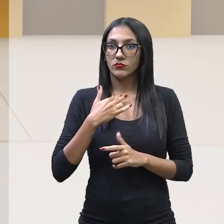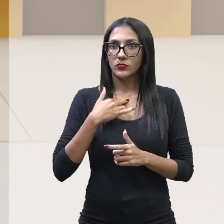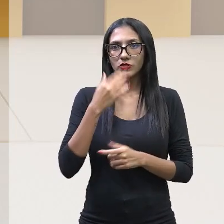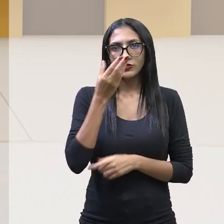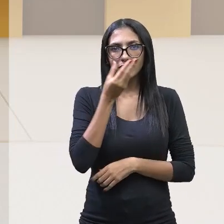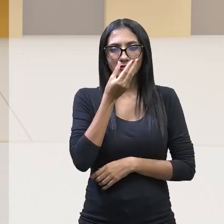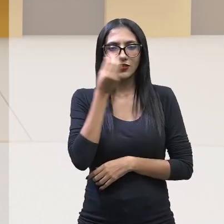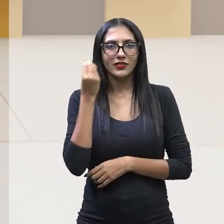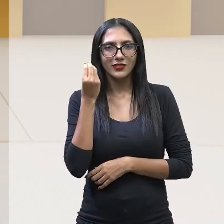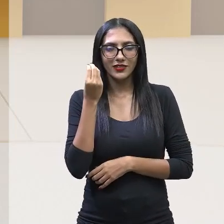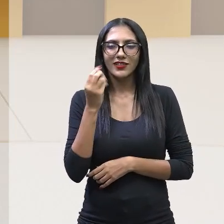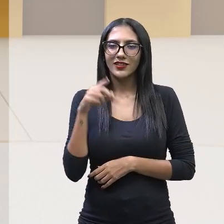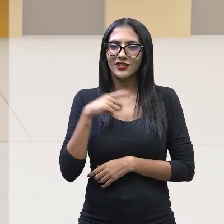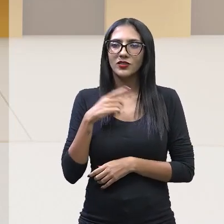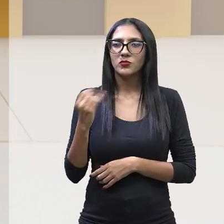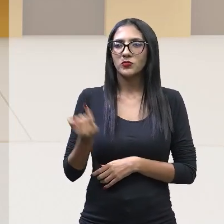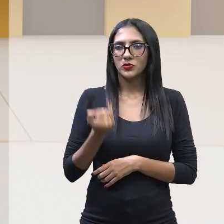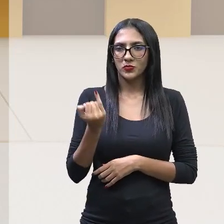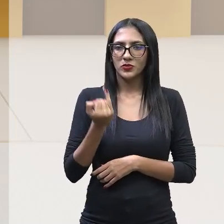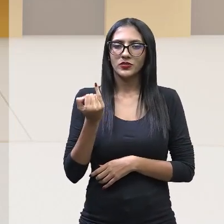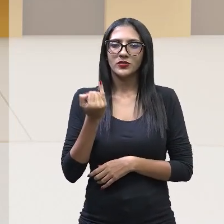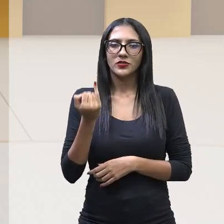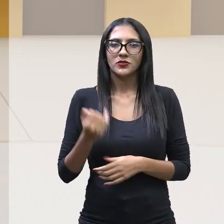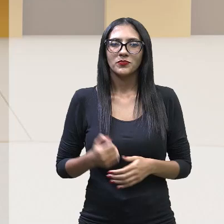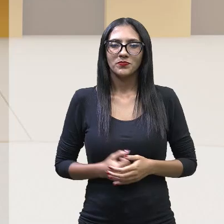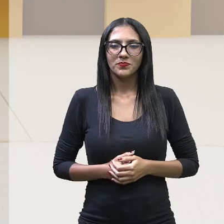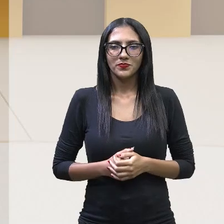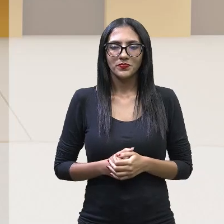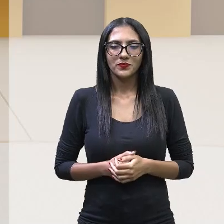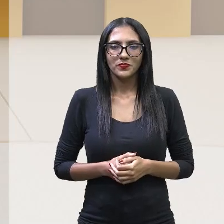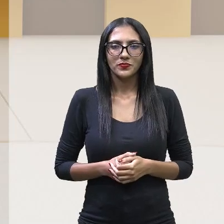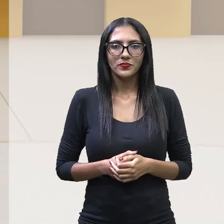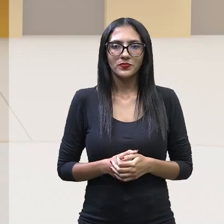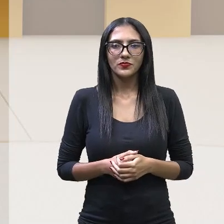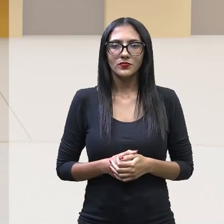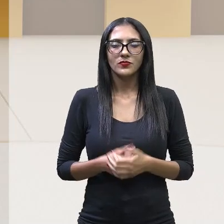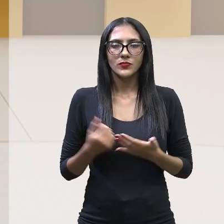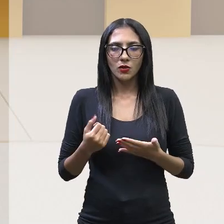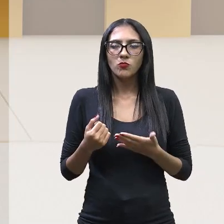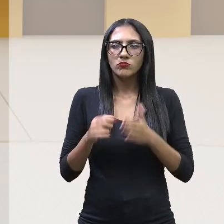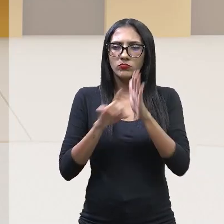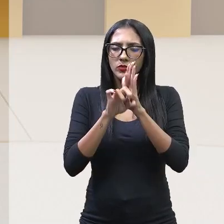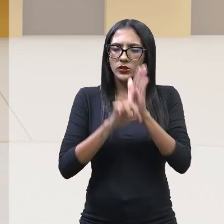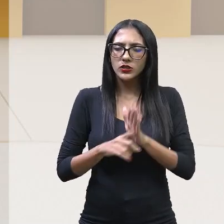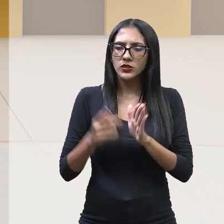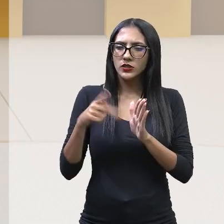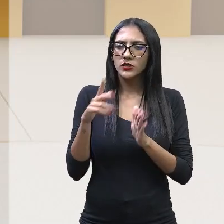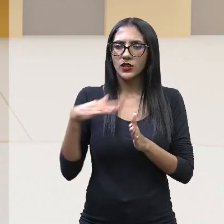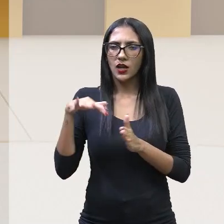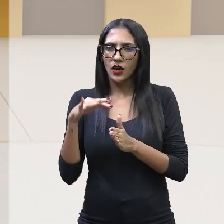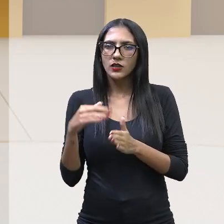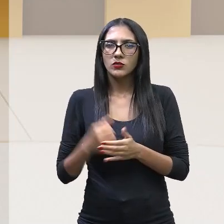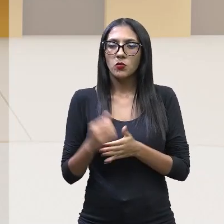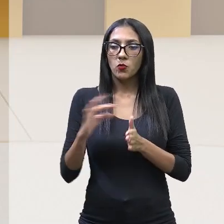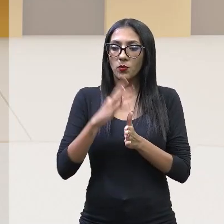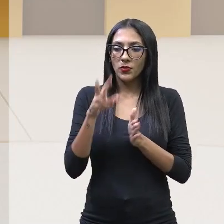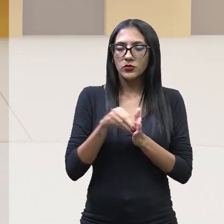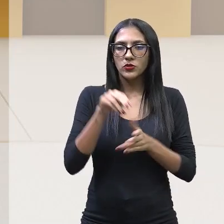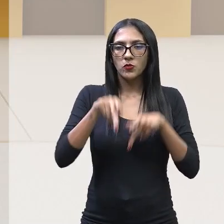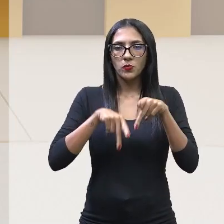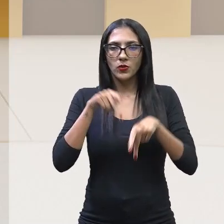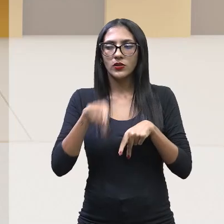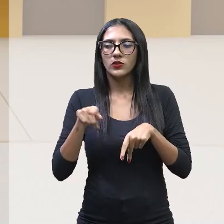né? Estudos, pessoal, dizem que o amazônida, ele consome por